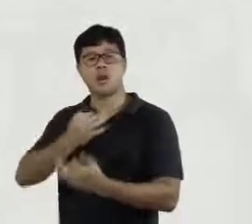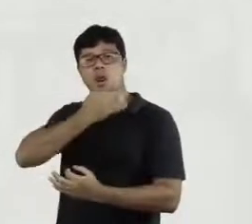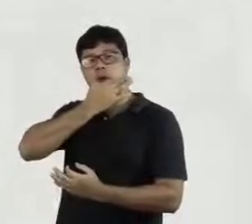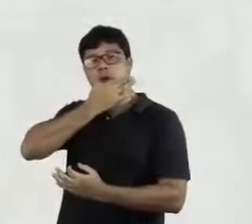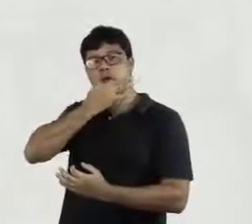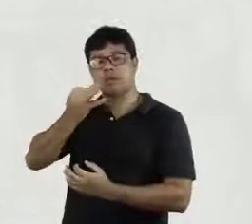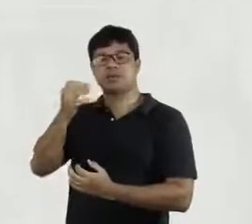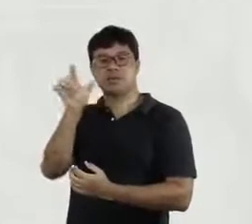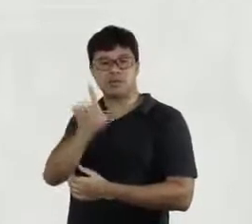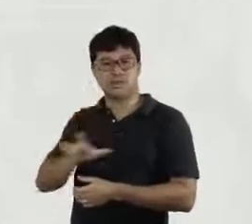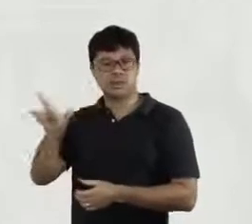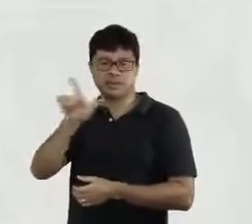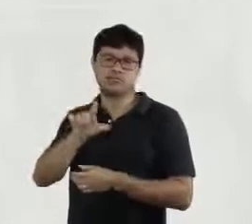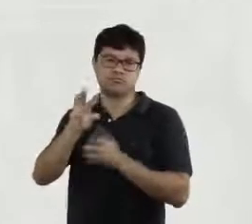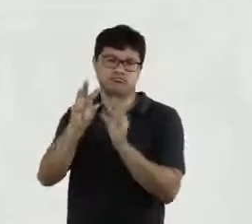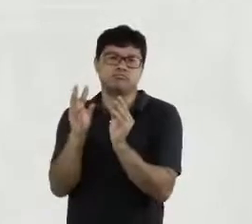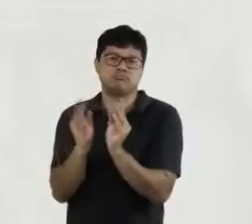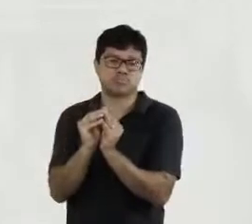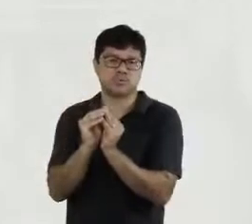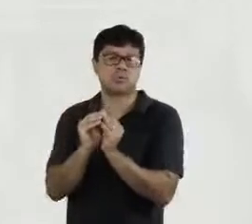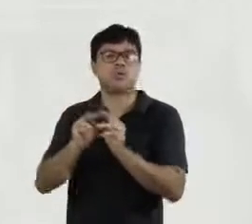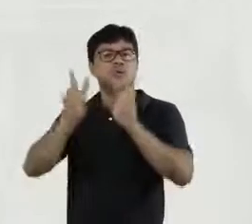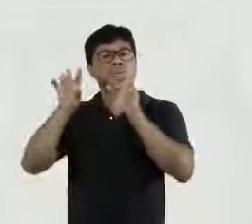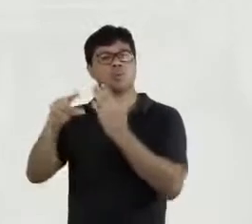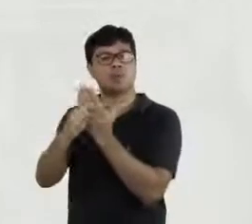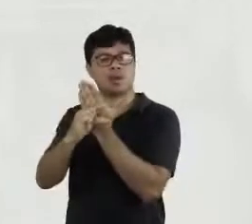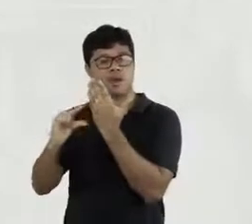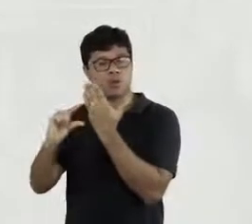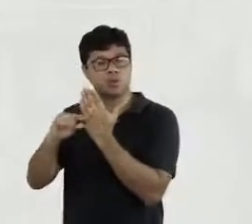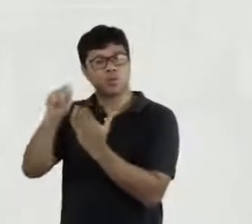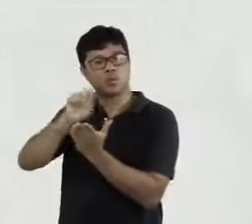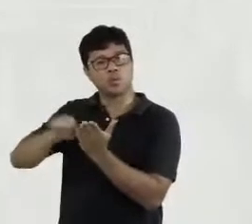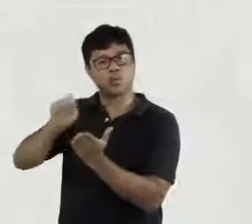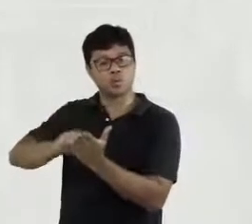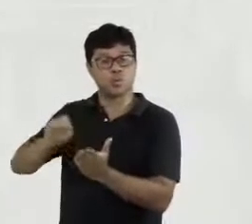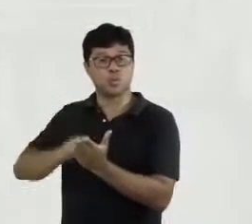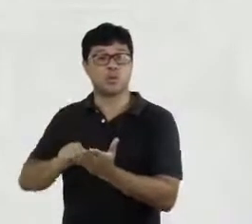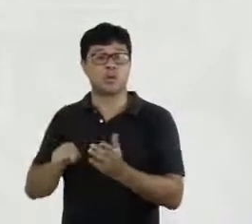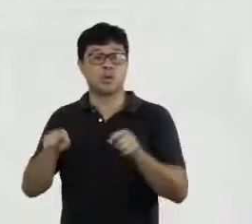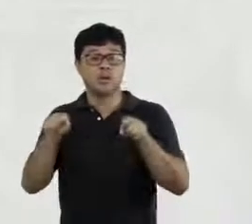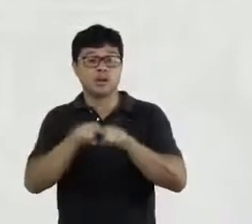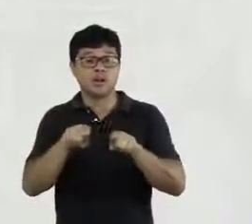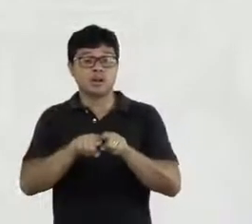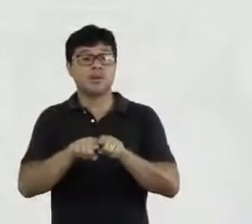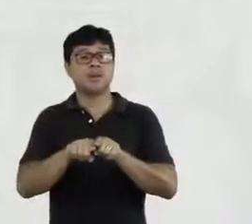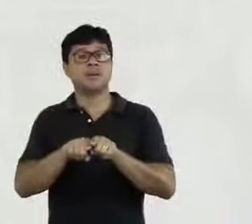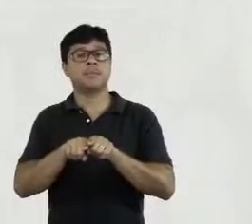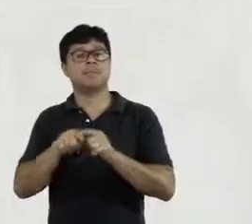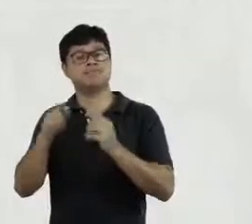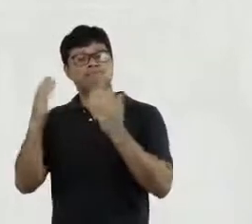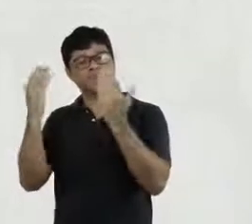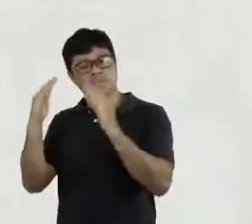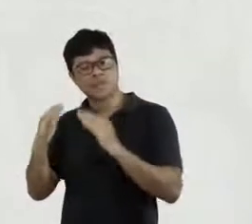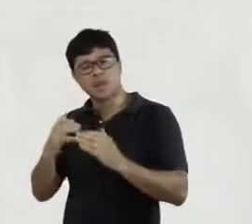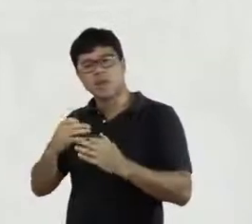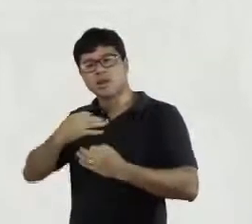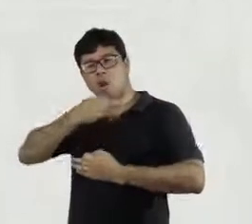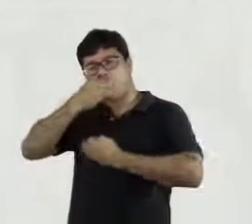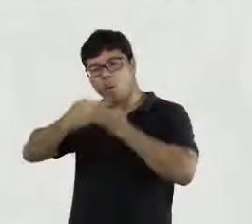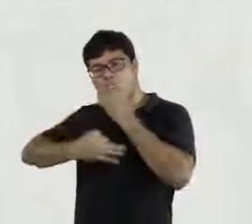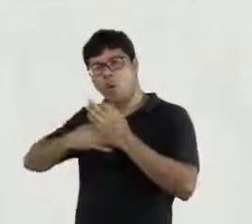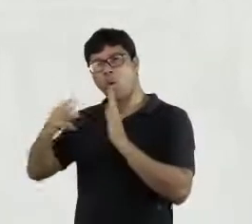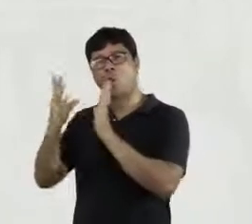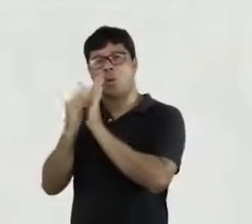crítica literária muito breve em relação ao autor e uma análise comentada